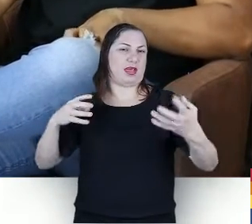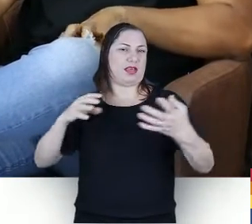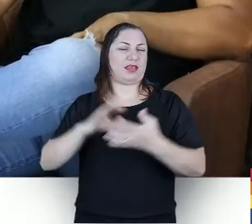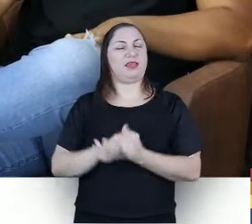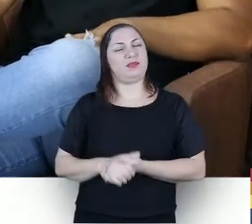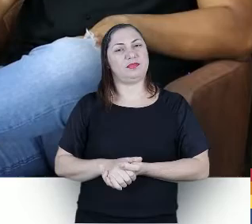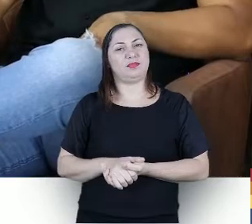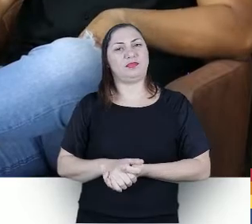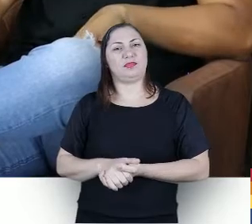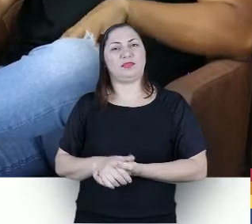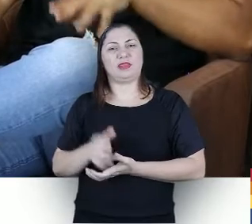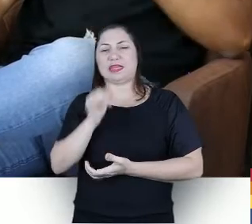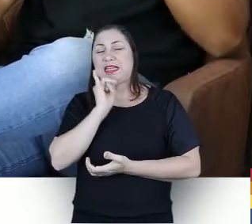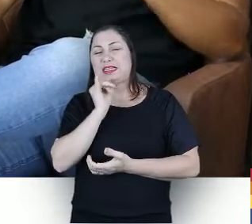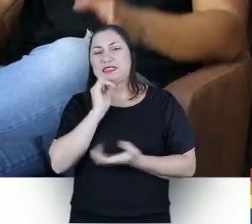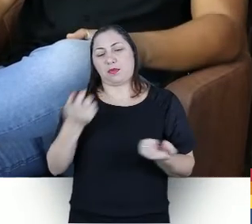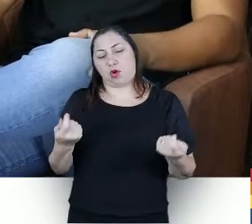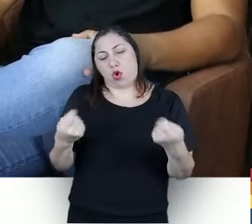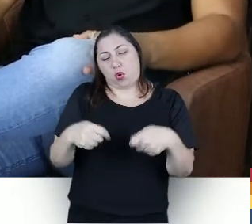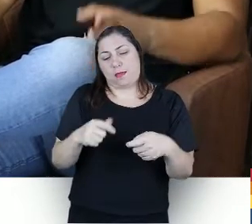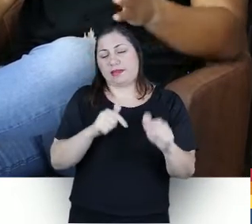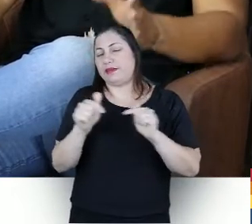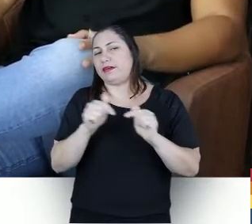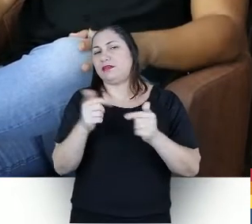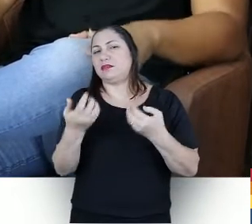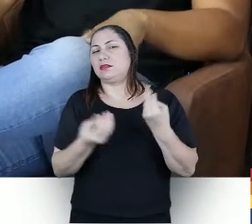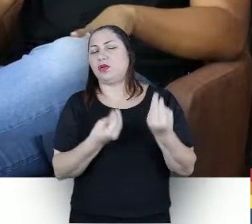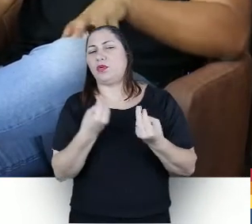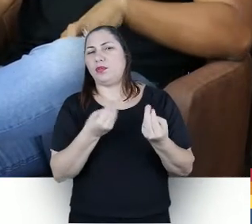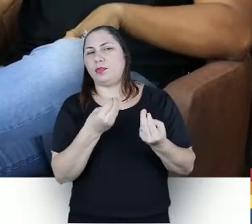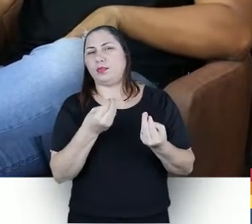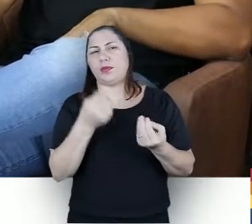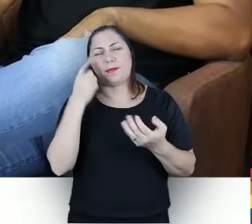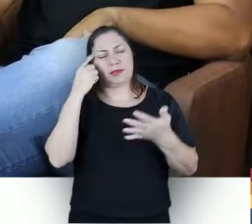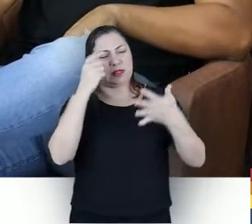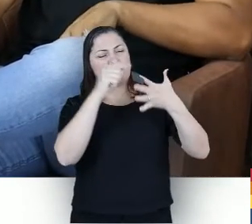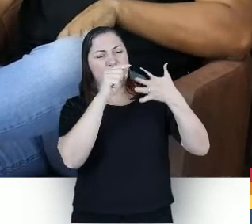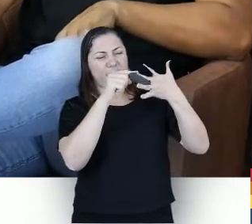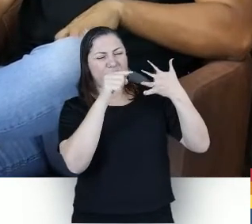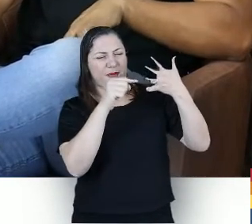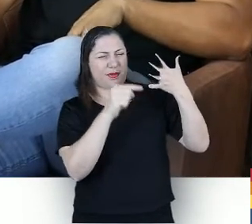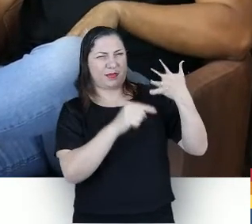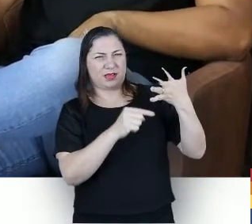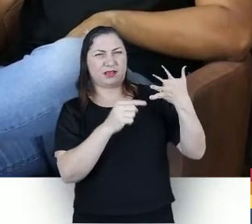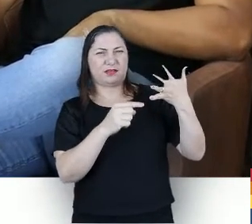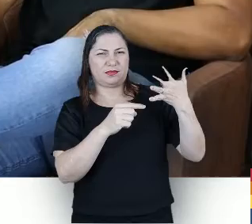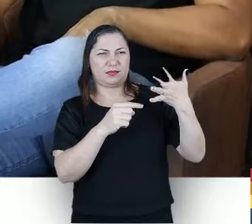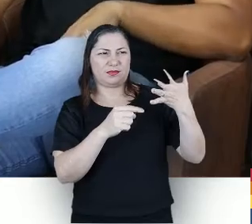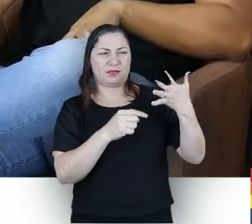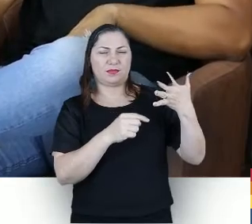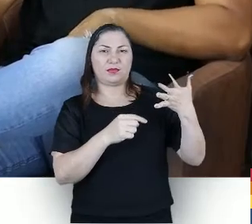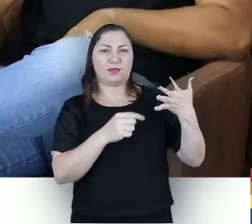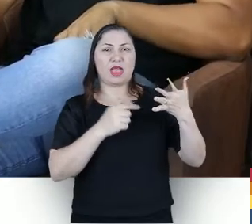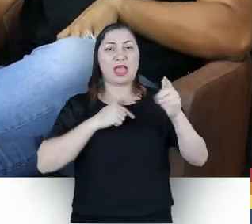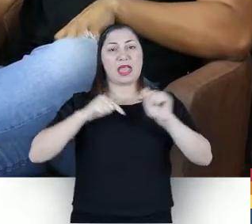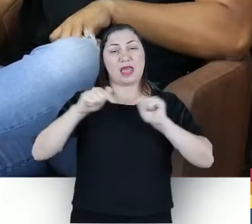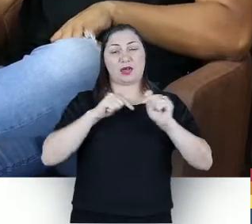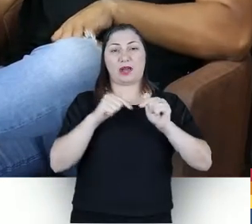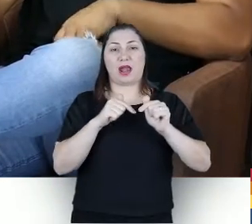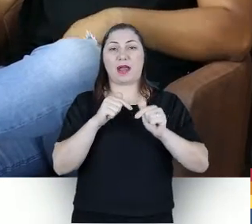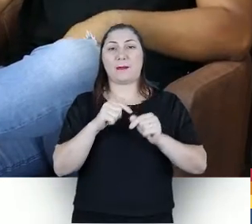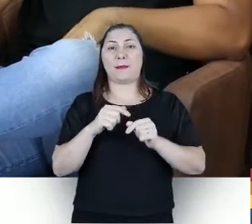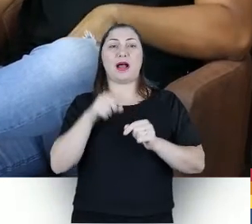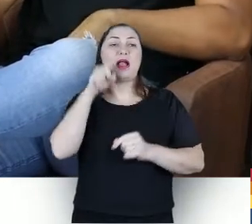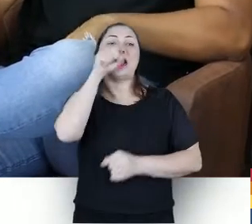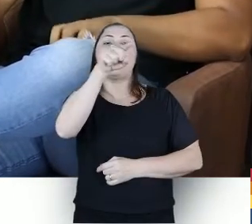objetivo foi esse aqui, gente. Eu queria trabalhar essa habilidade. Fluiu, fez sentido para você. Acho que é importante a gente ter esse